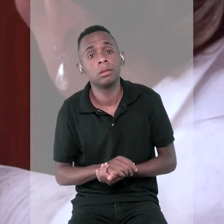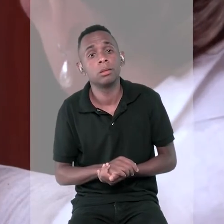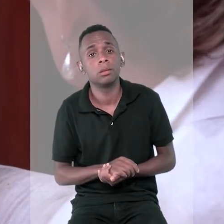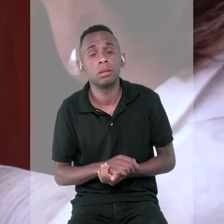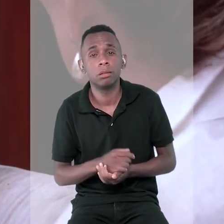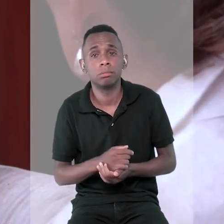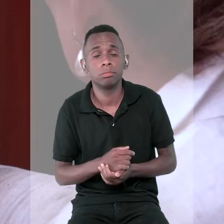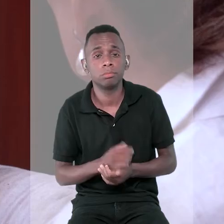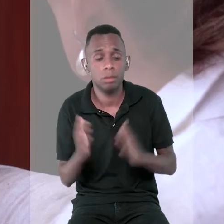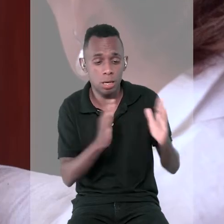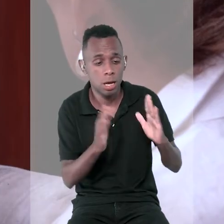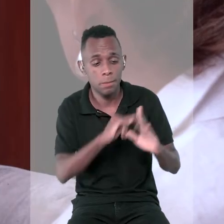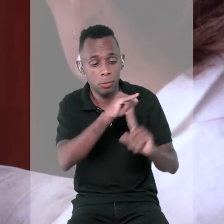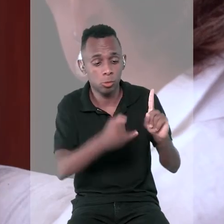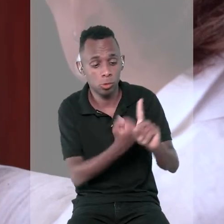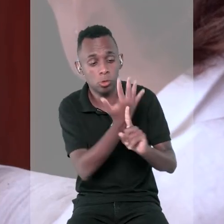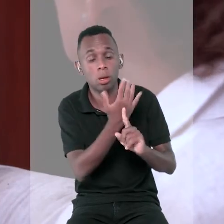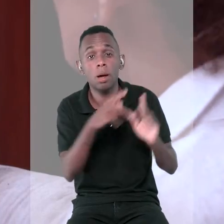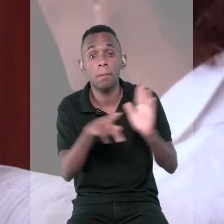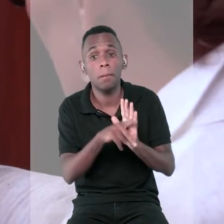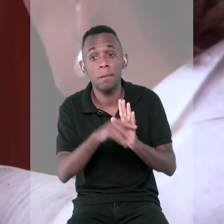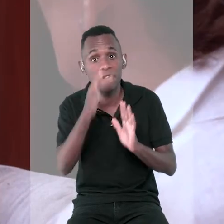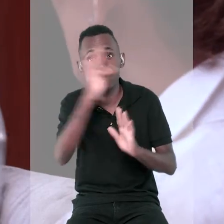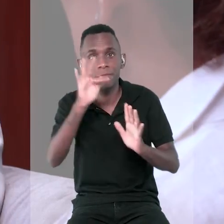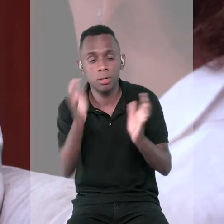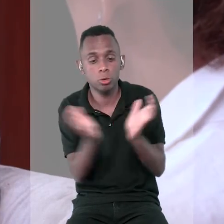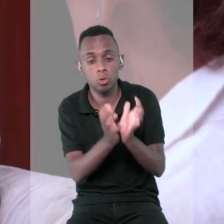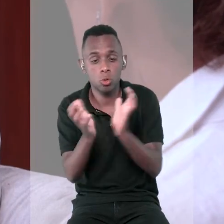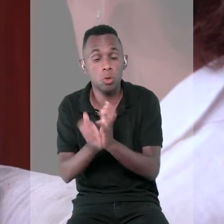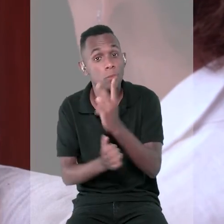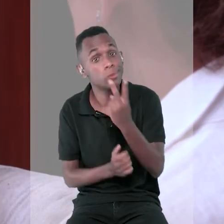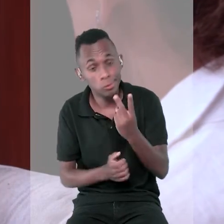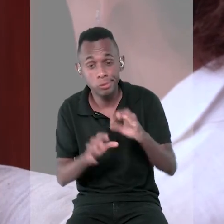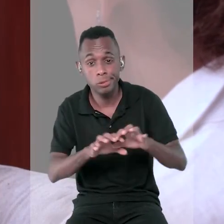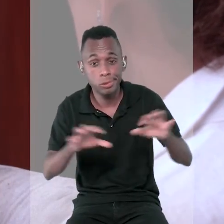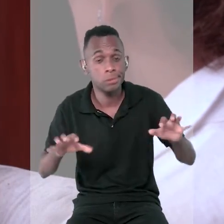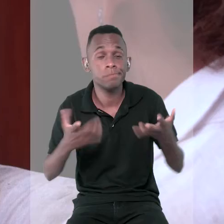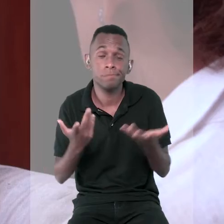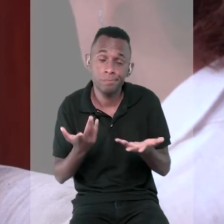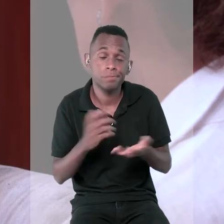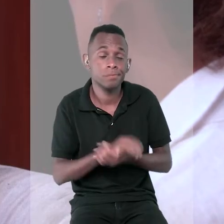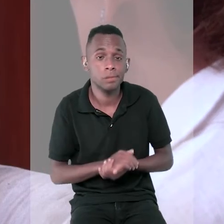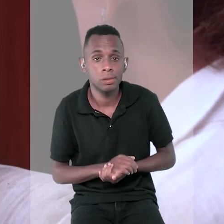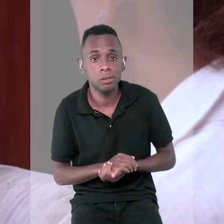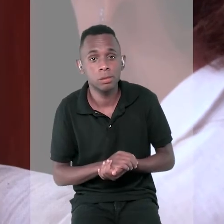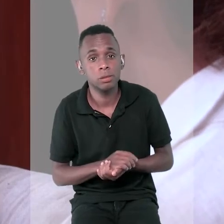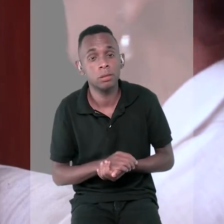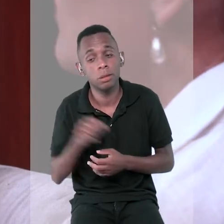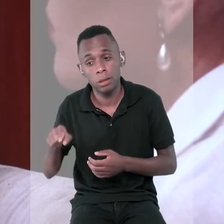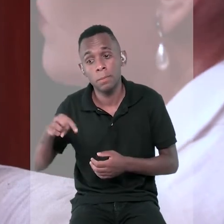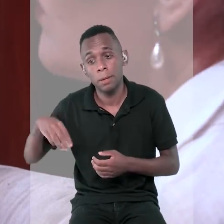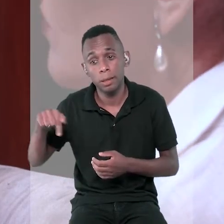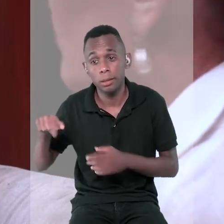da Joana d'Arc, a França estava polarizada, eram duas facções. Na época da